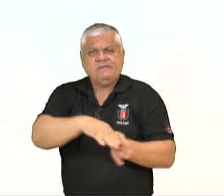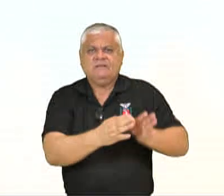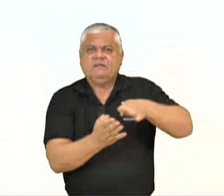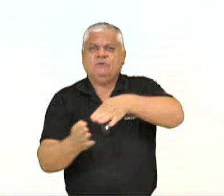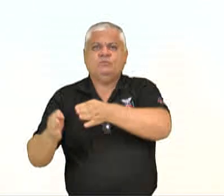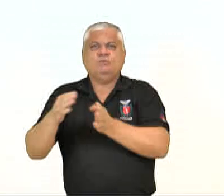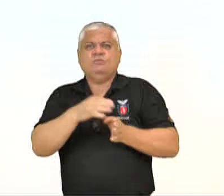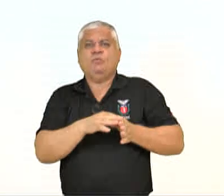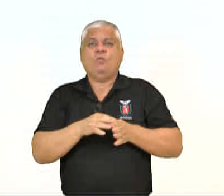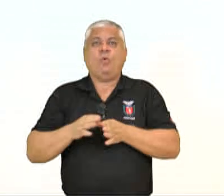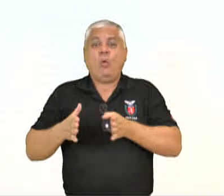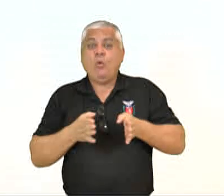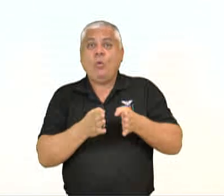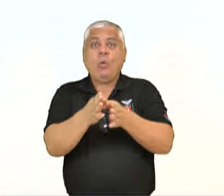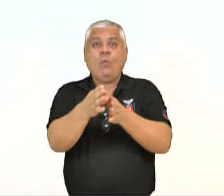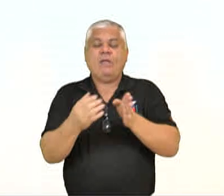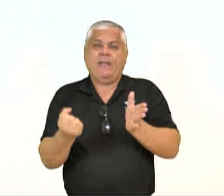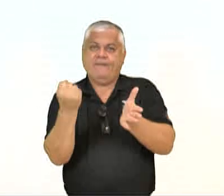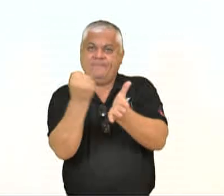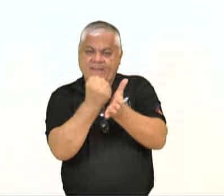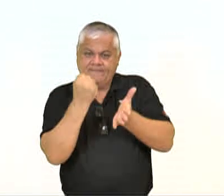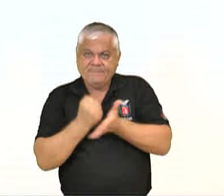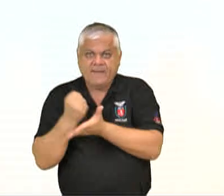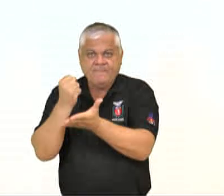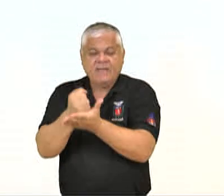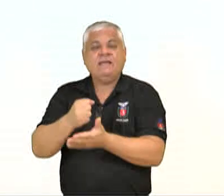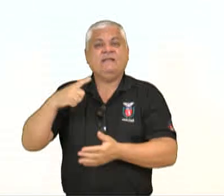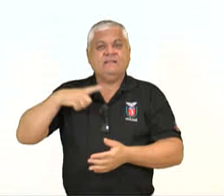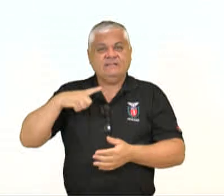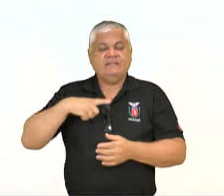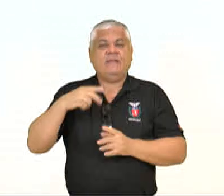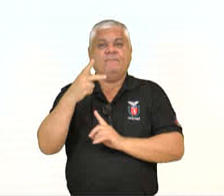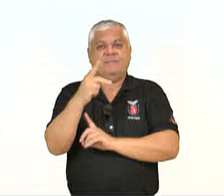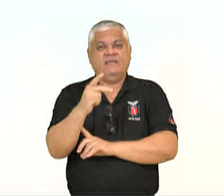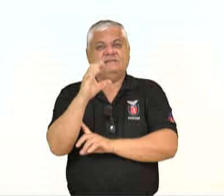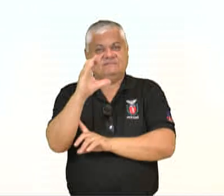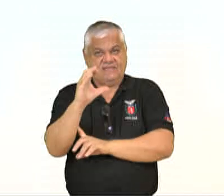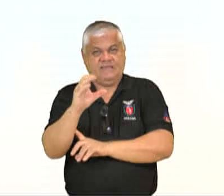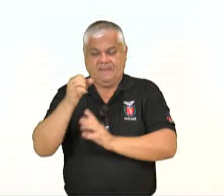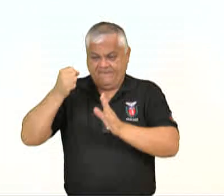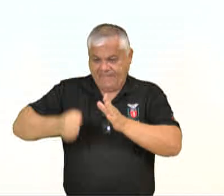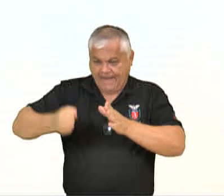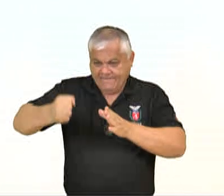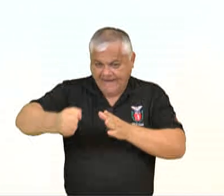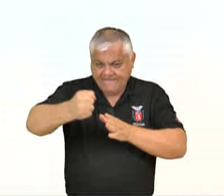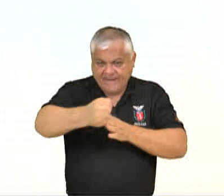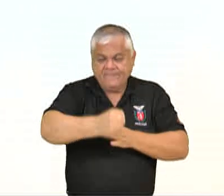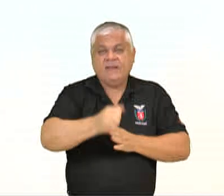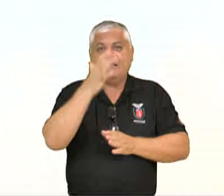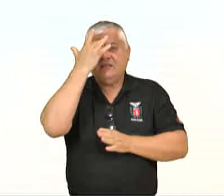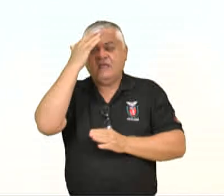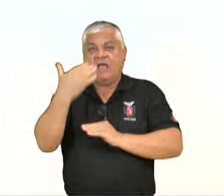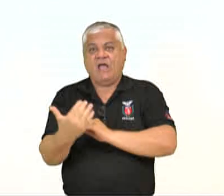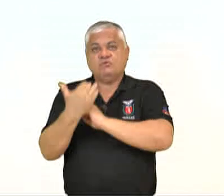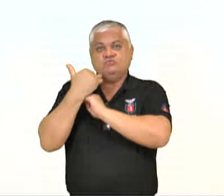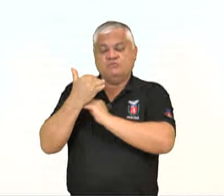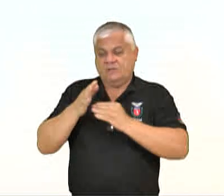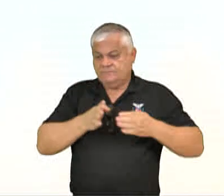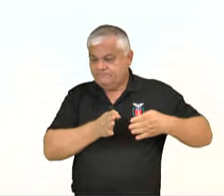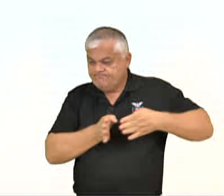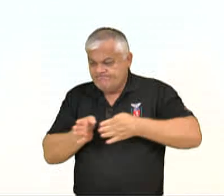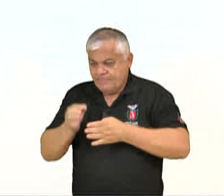determinado. O terreno é marcado por pontos de controle, que o orientista, que é a forma como a gente chama o